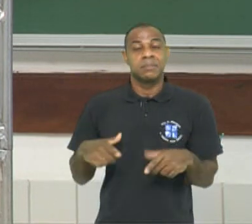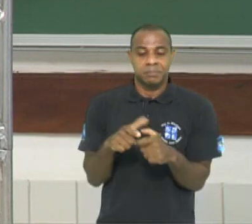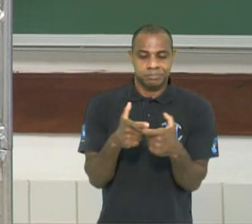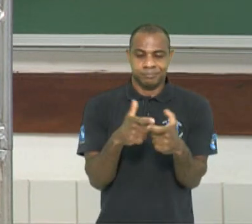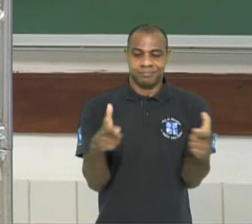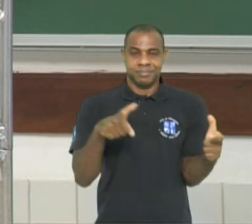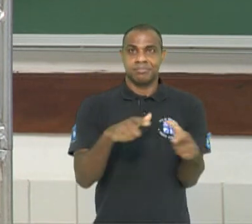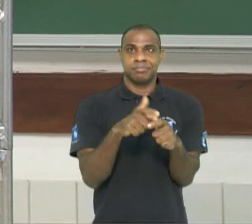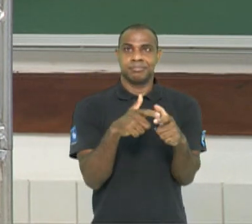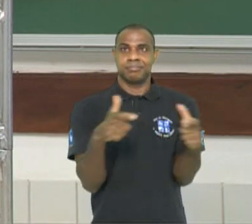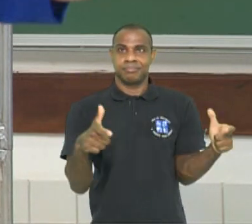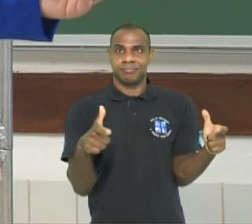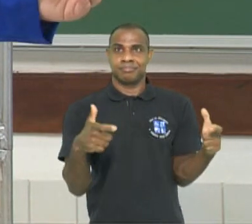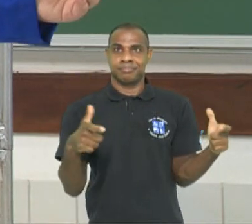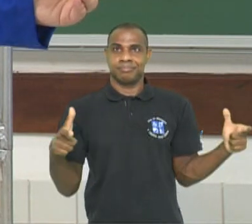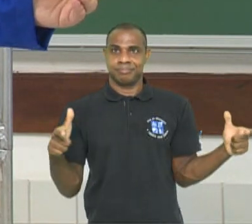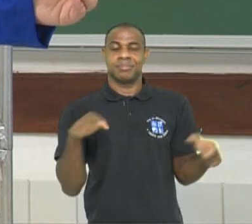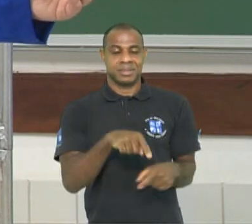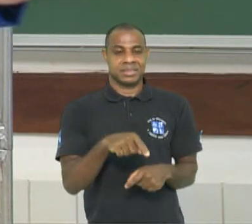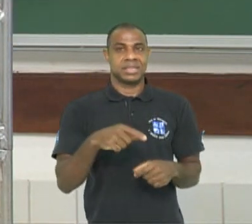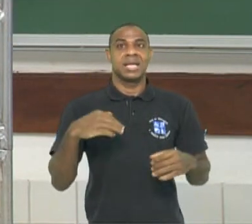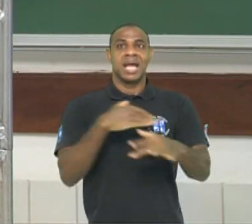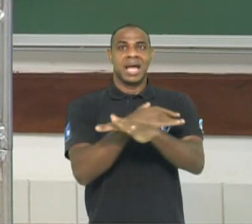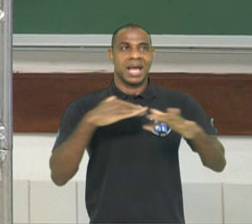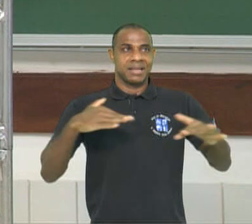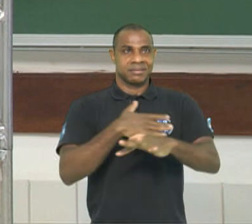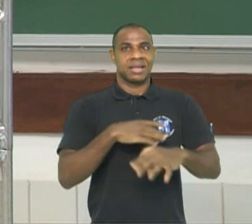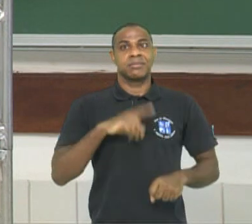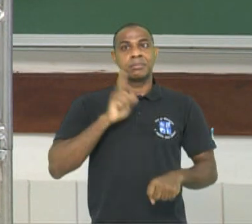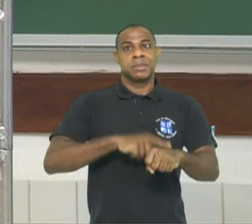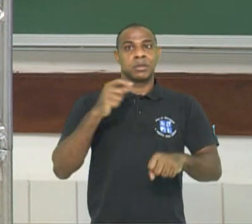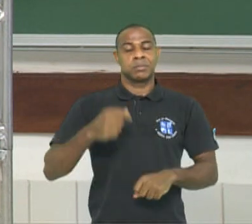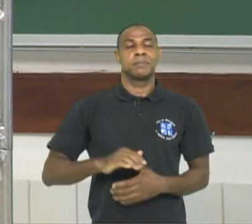expandir horizontalmente também, nesse primeiro